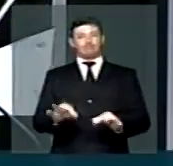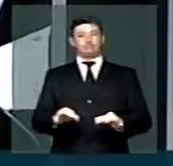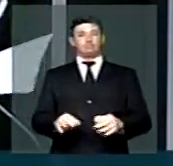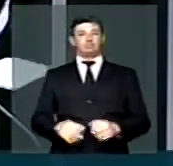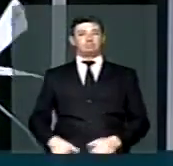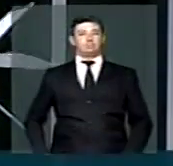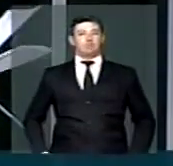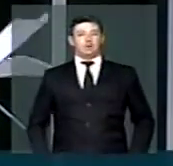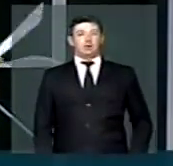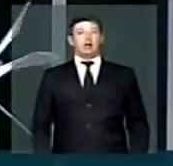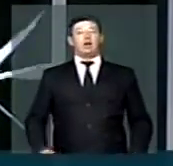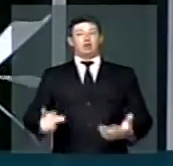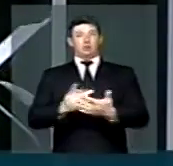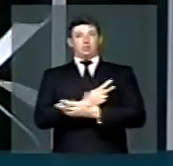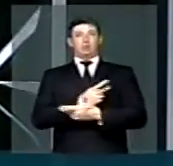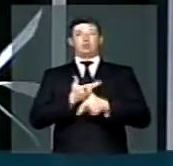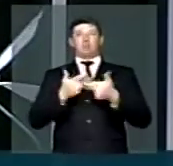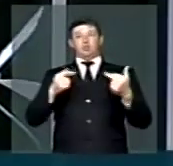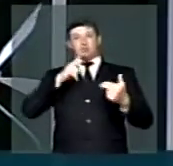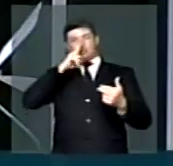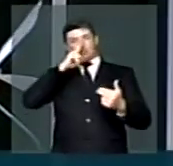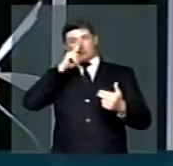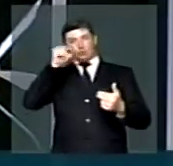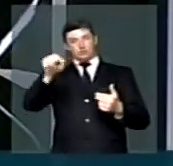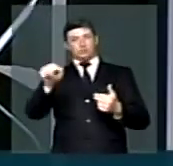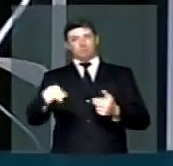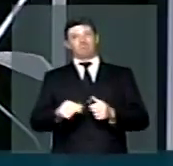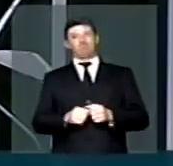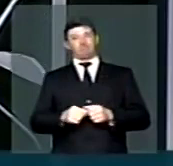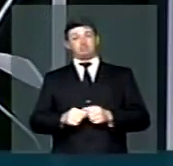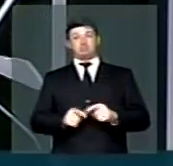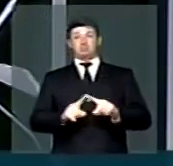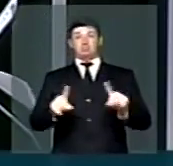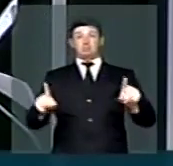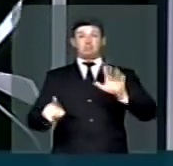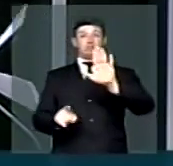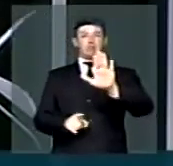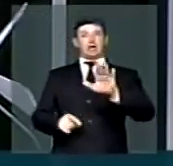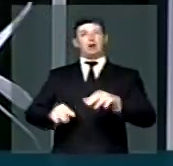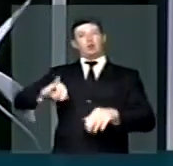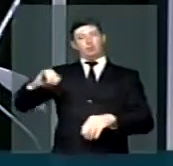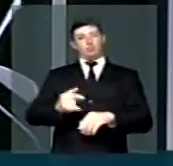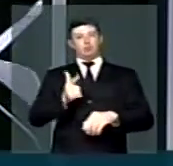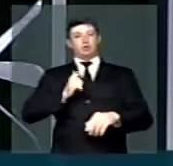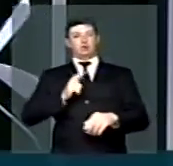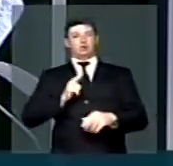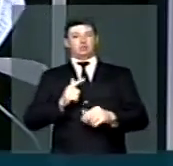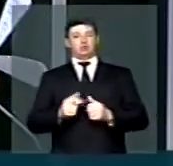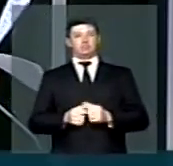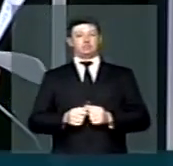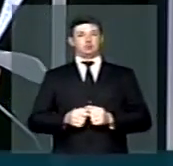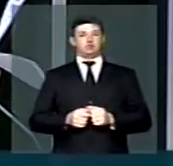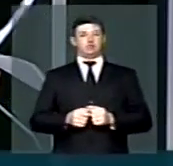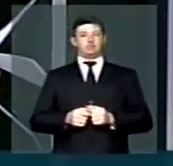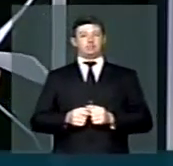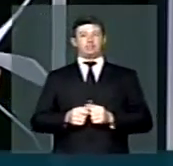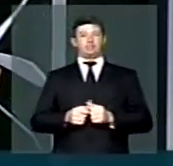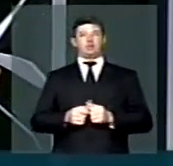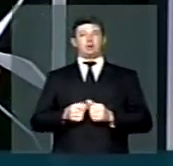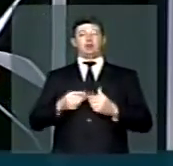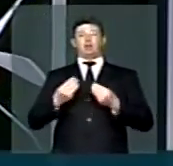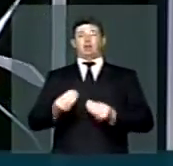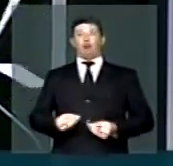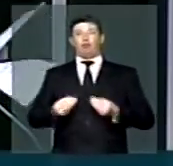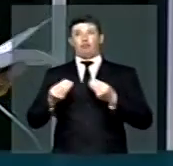deve estar acontecendo fato grave. Porém, temos a oportunidade de devolver àqueles